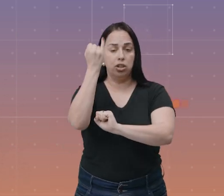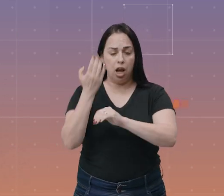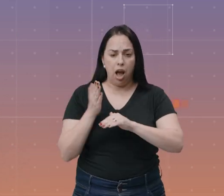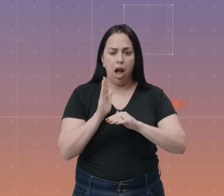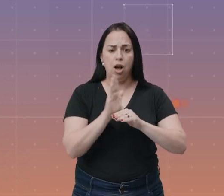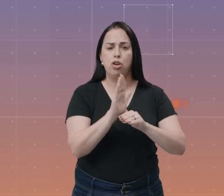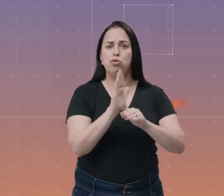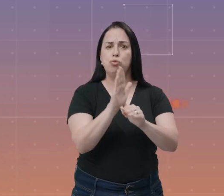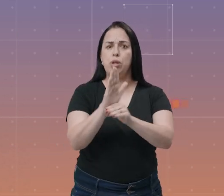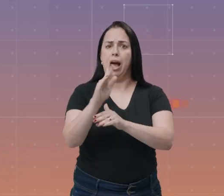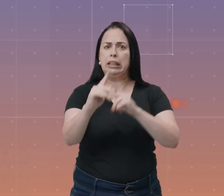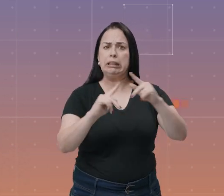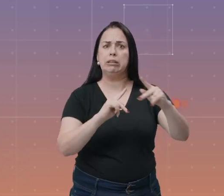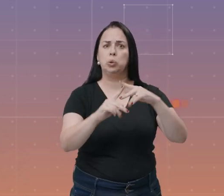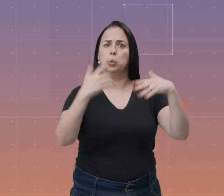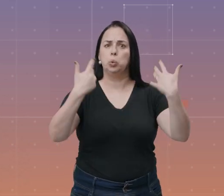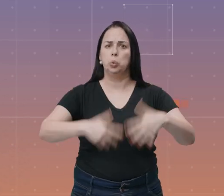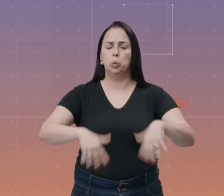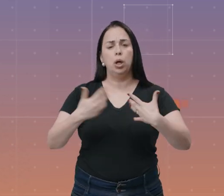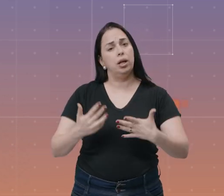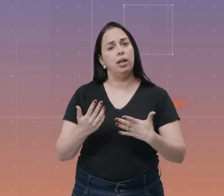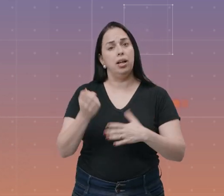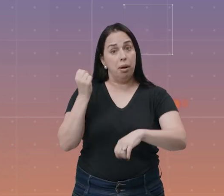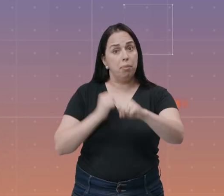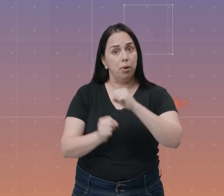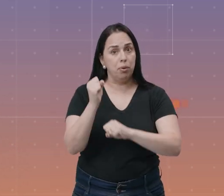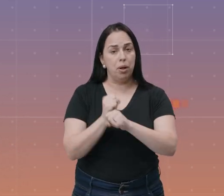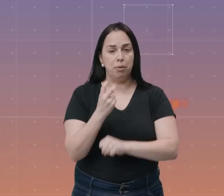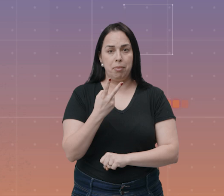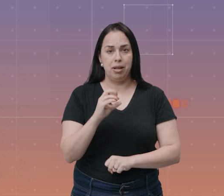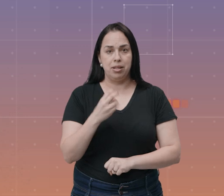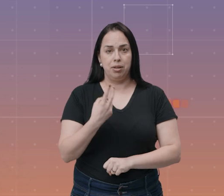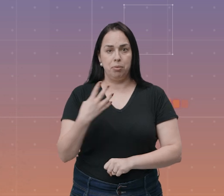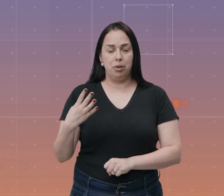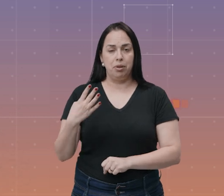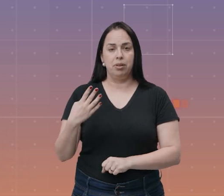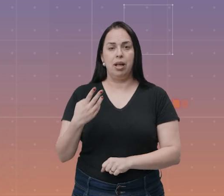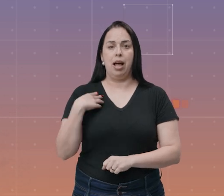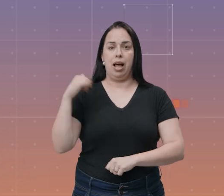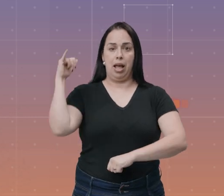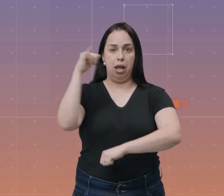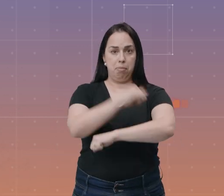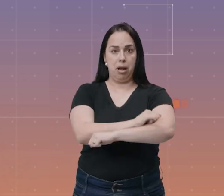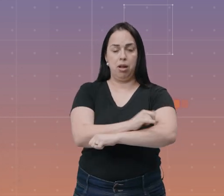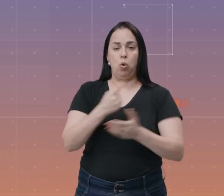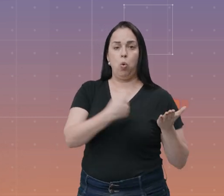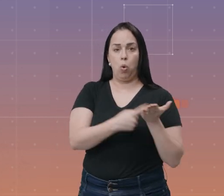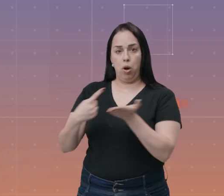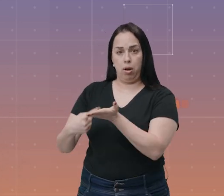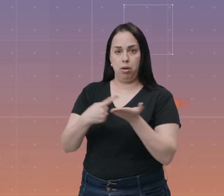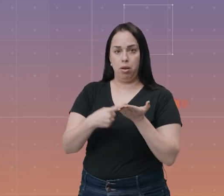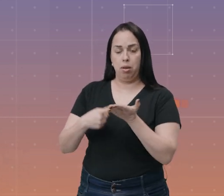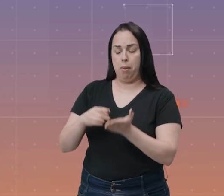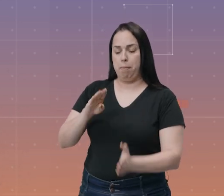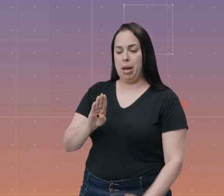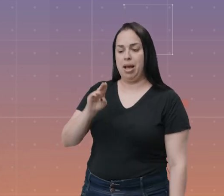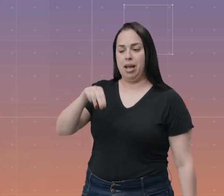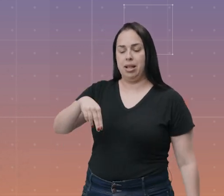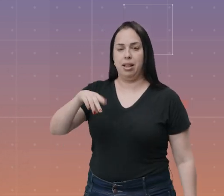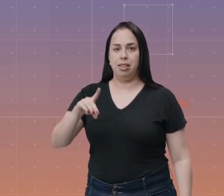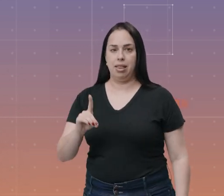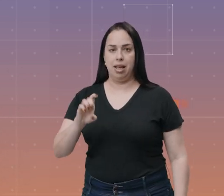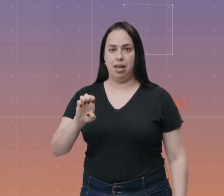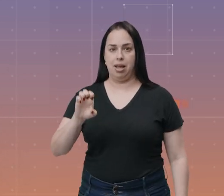a elevar a qualidade de vida de São José dos Campos. E no ano passado, a Embraer fechou um acordo com o BNDES